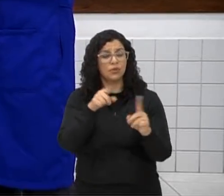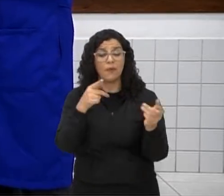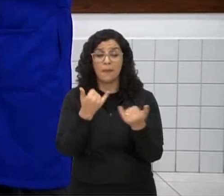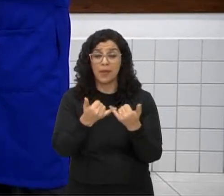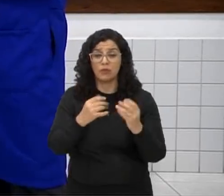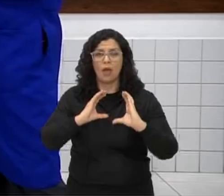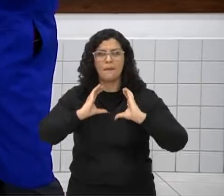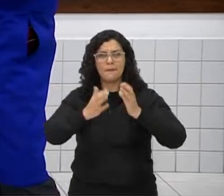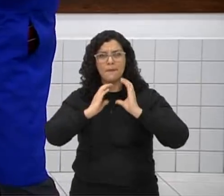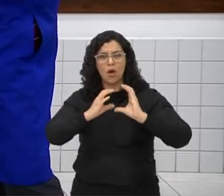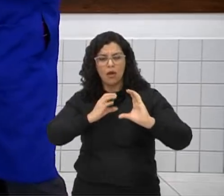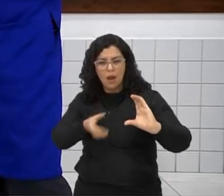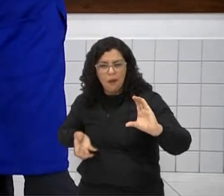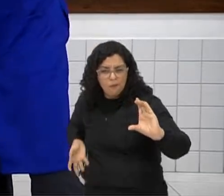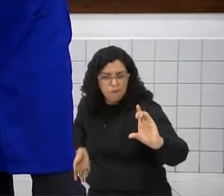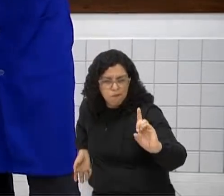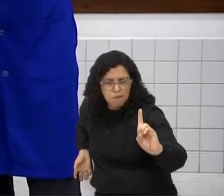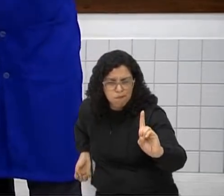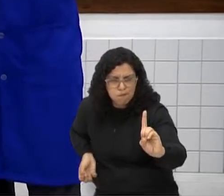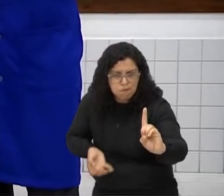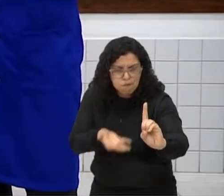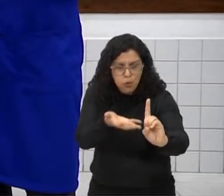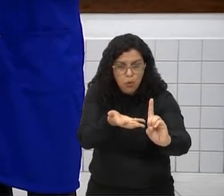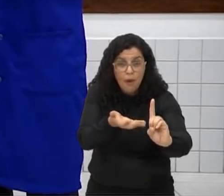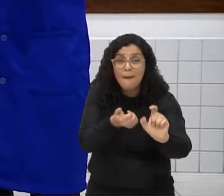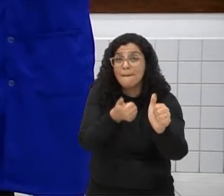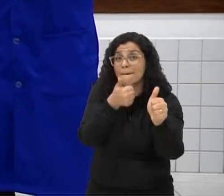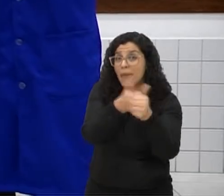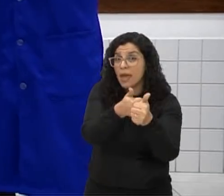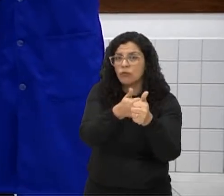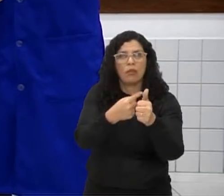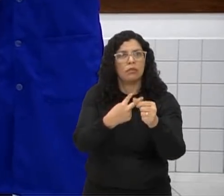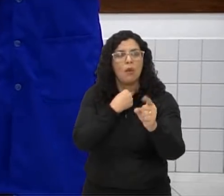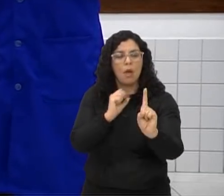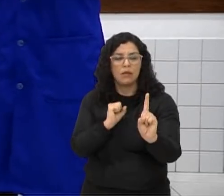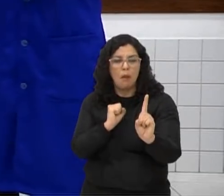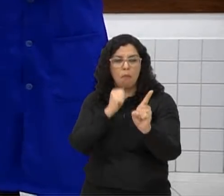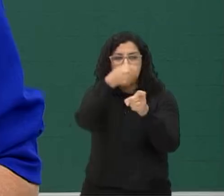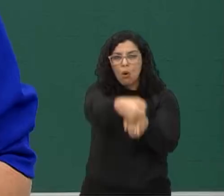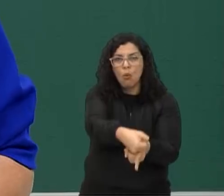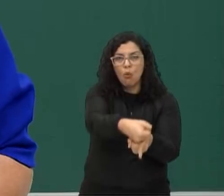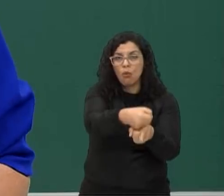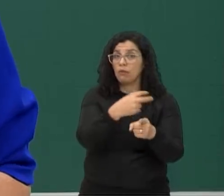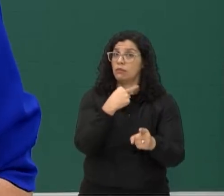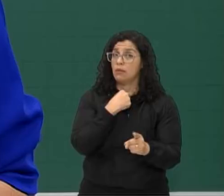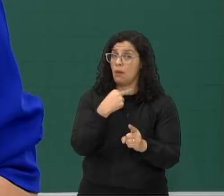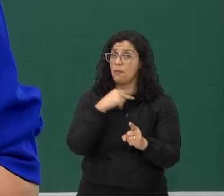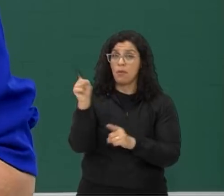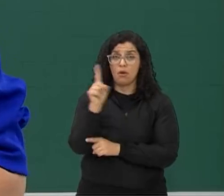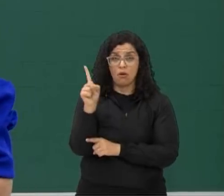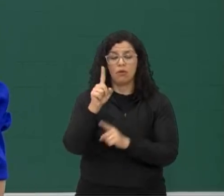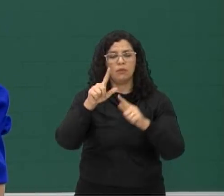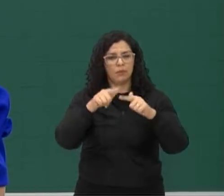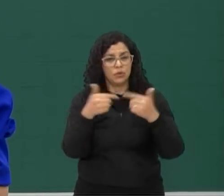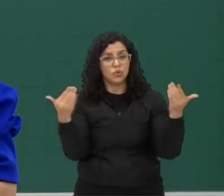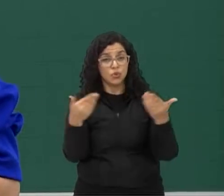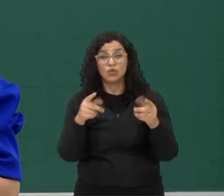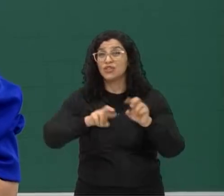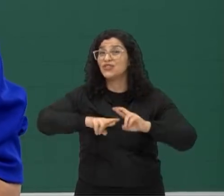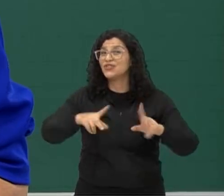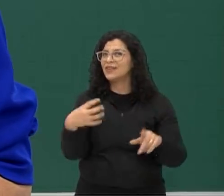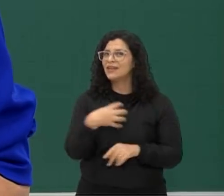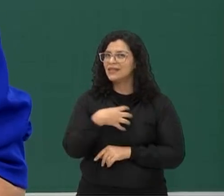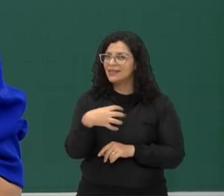a bola perto dos pinos, não é, professor? Dos pinos, exatamente. Então o objetivo inicial desse jogo não era derrubar os pinos, que hoje é o objetivo